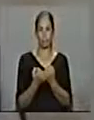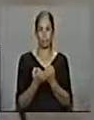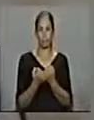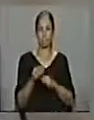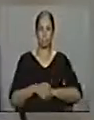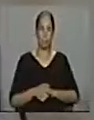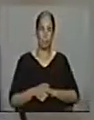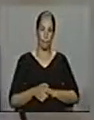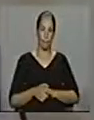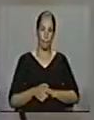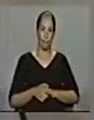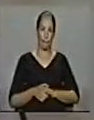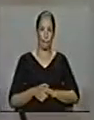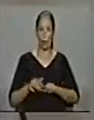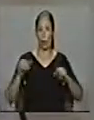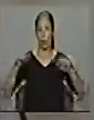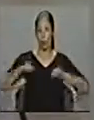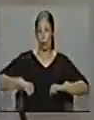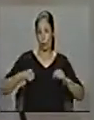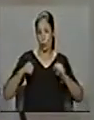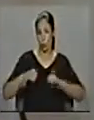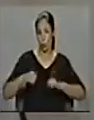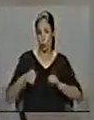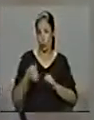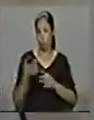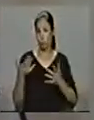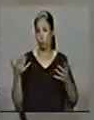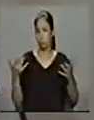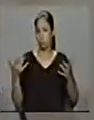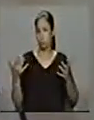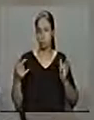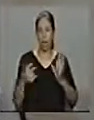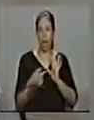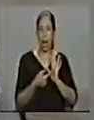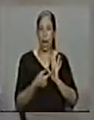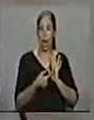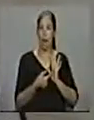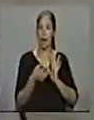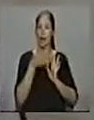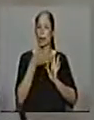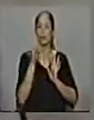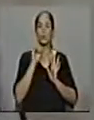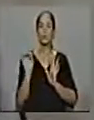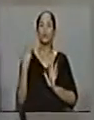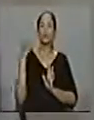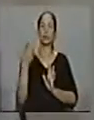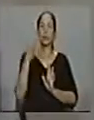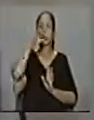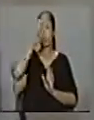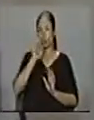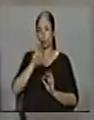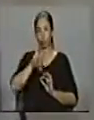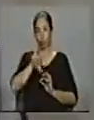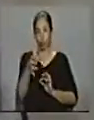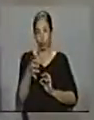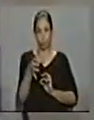O que este acordo vem traduzir, para nós o passo importante é o reconhecimento por parte do Governo Regional de